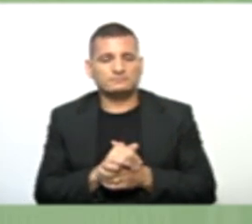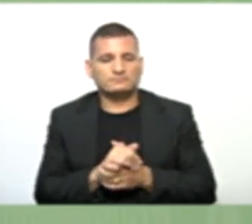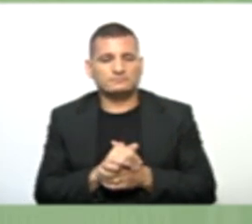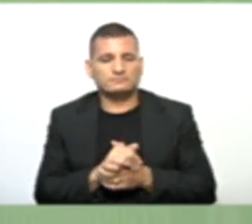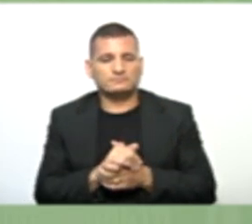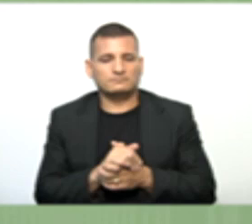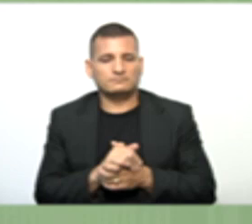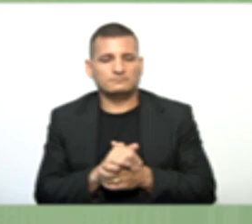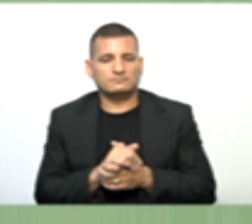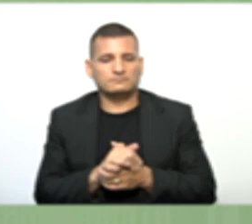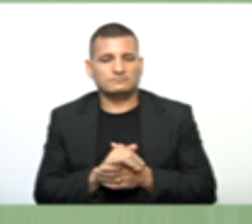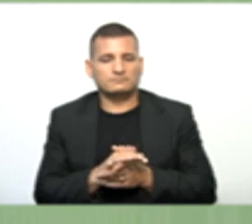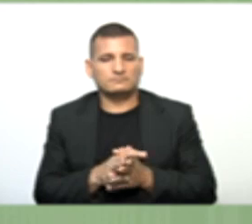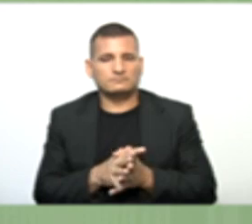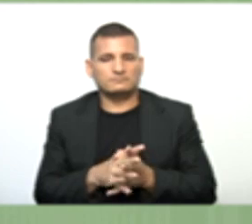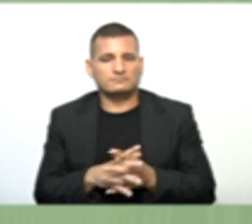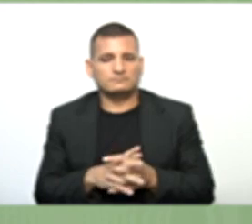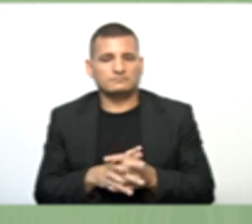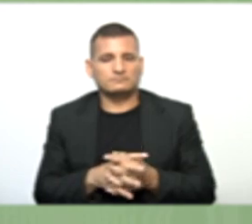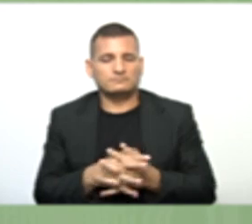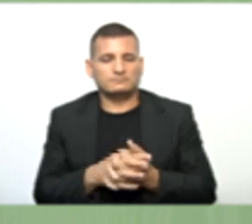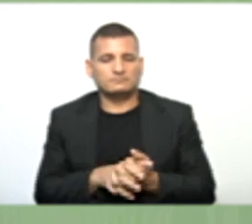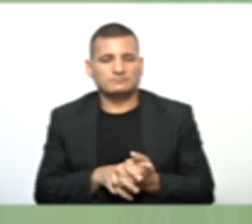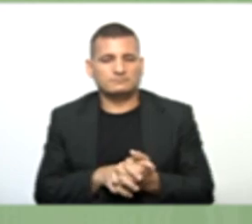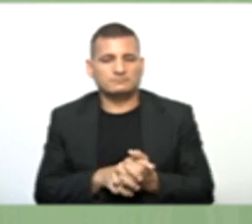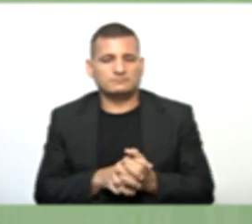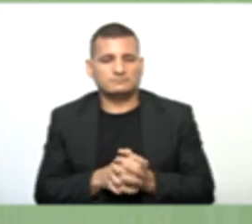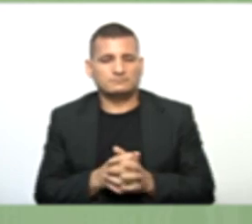E poder estar executando esses programas. Como eu falei, a gente